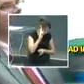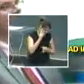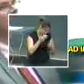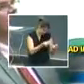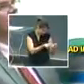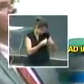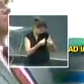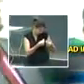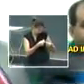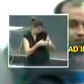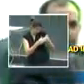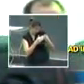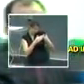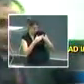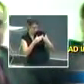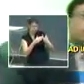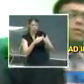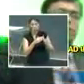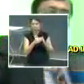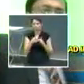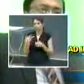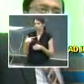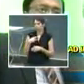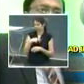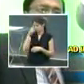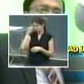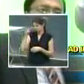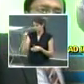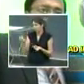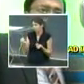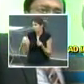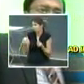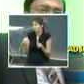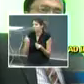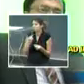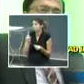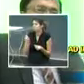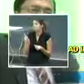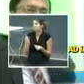gente vai para casa: poxa vida, mas ele é meu pastor, é meu amigo, por que que ele não fez isso por mim?